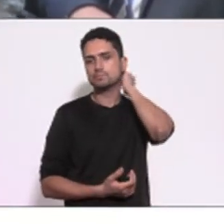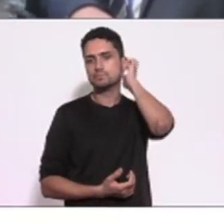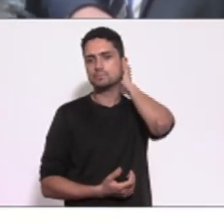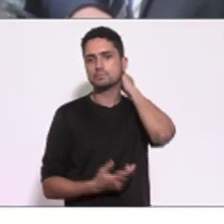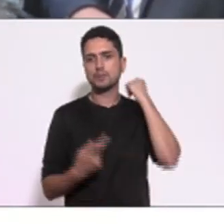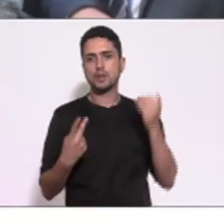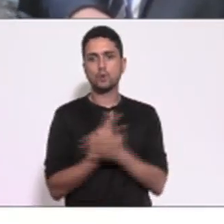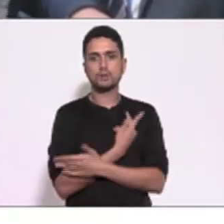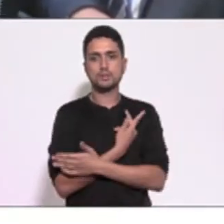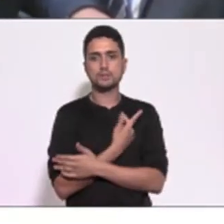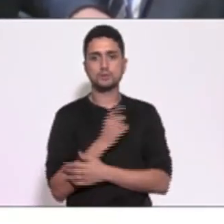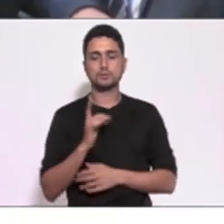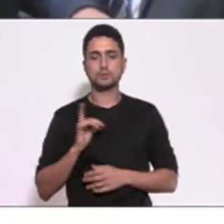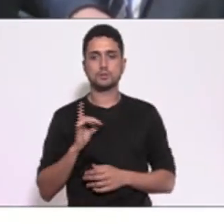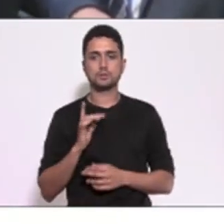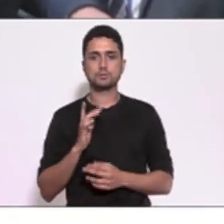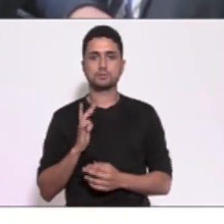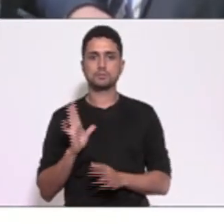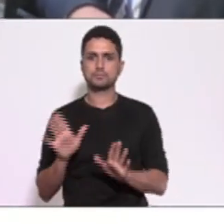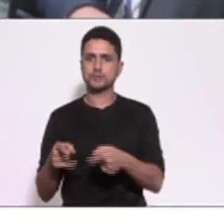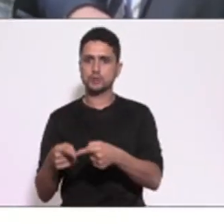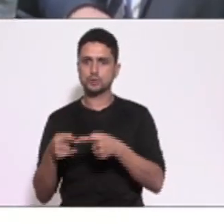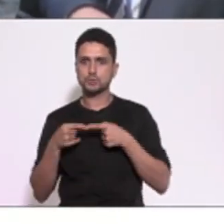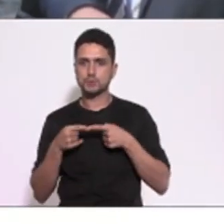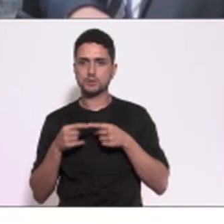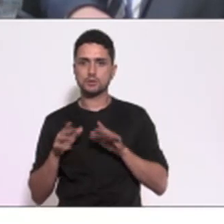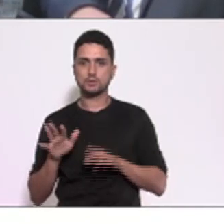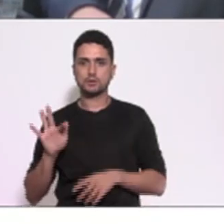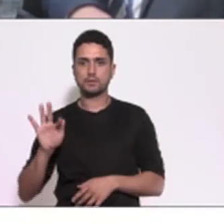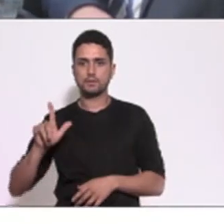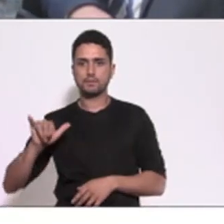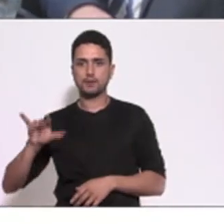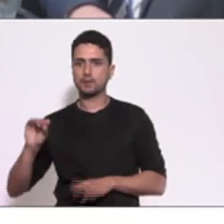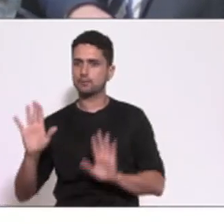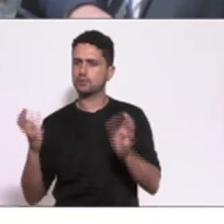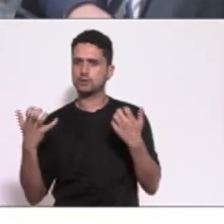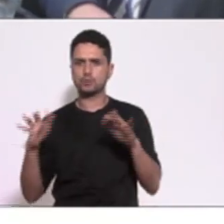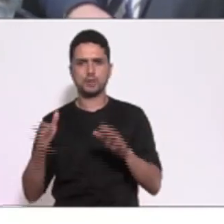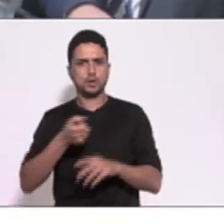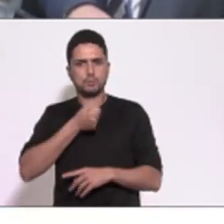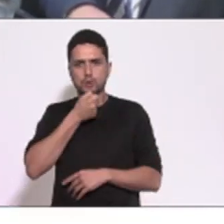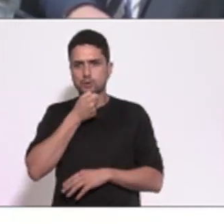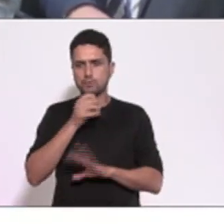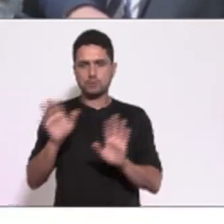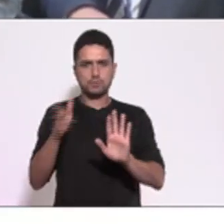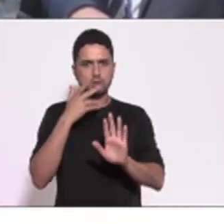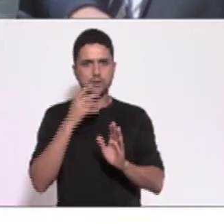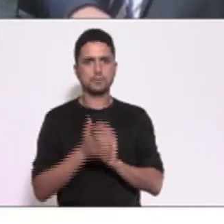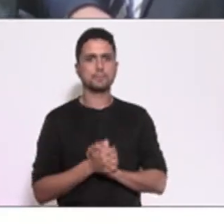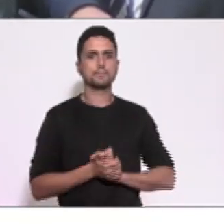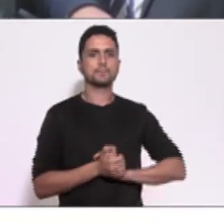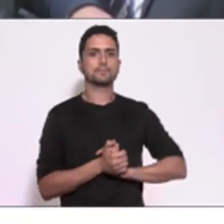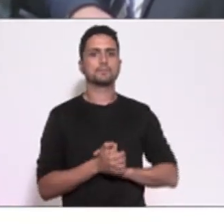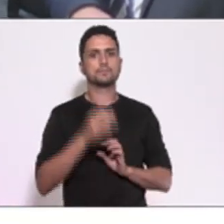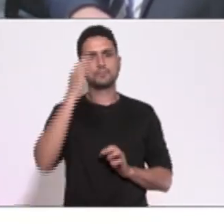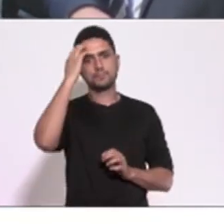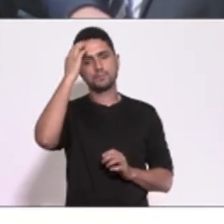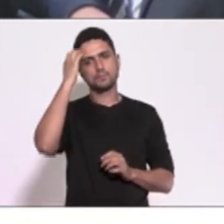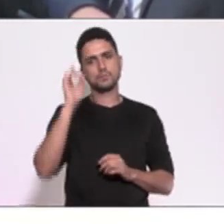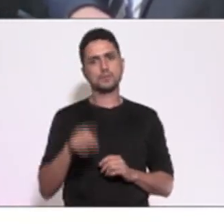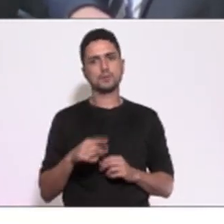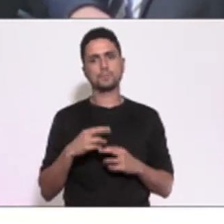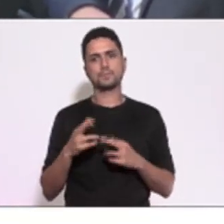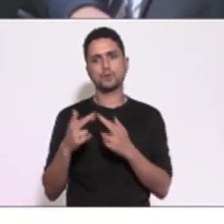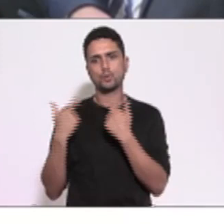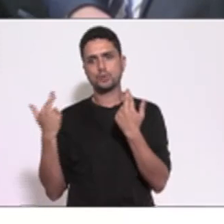aconteceram, deputado Flávio, não vou abrir para microfone. Um caso foi nesses termos, suspensão dos trabalhos para